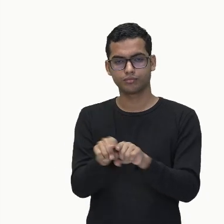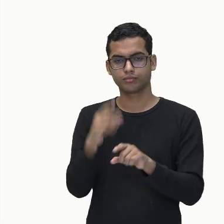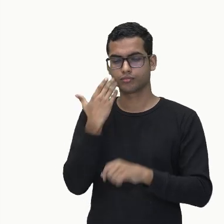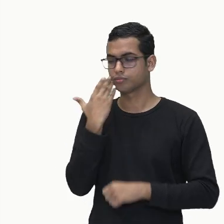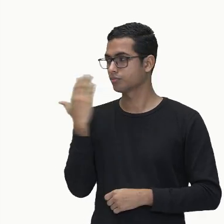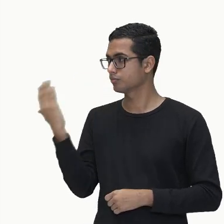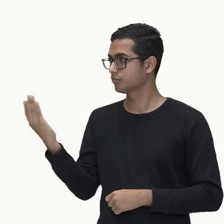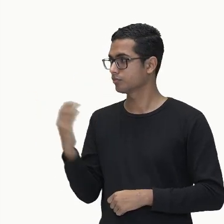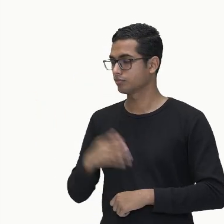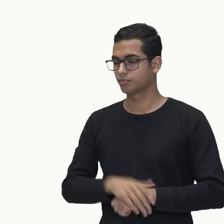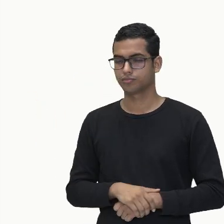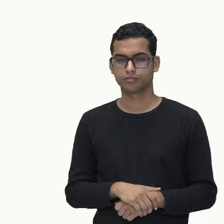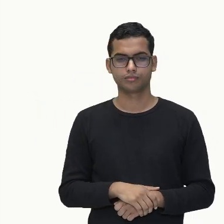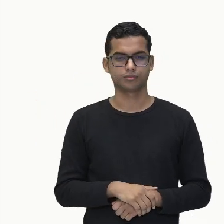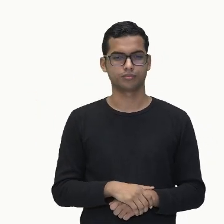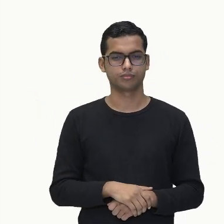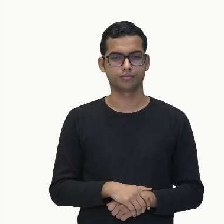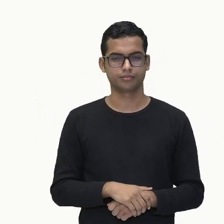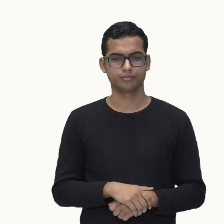solamente